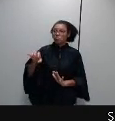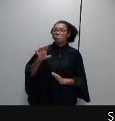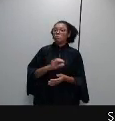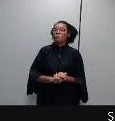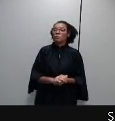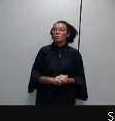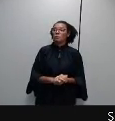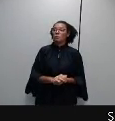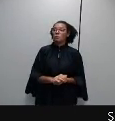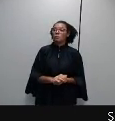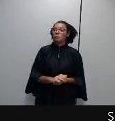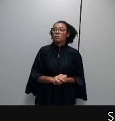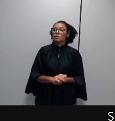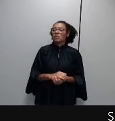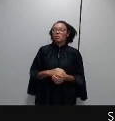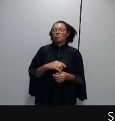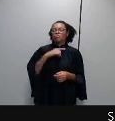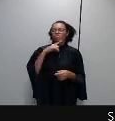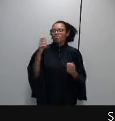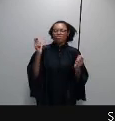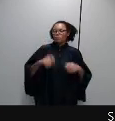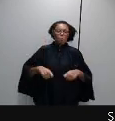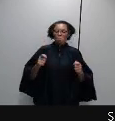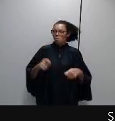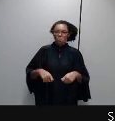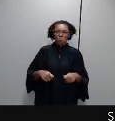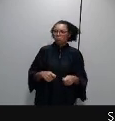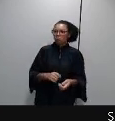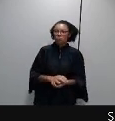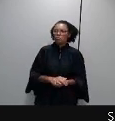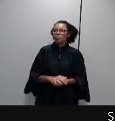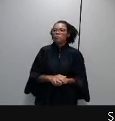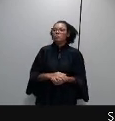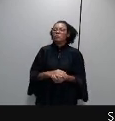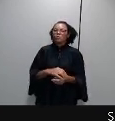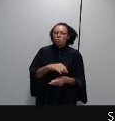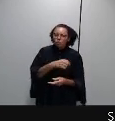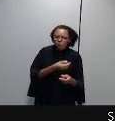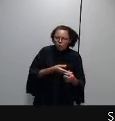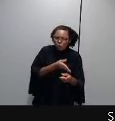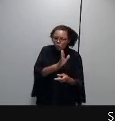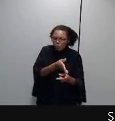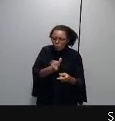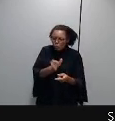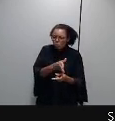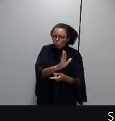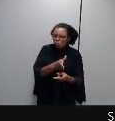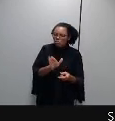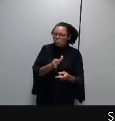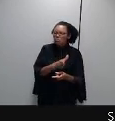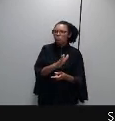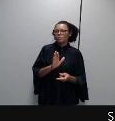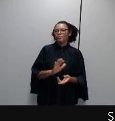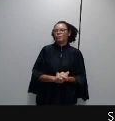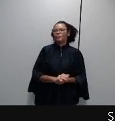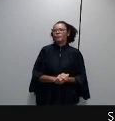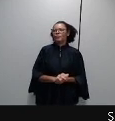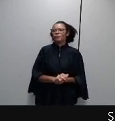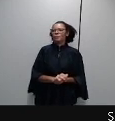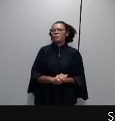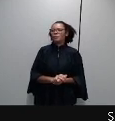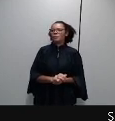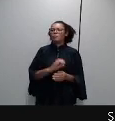da impossibilidade da da duplicidade de de caminhos para a satisfação do crédito